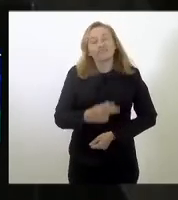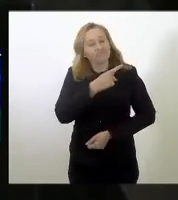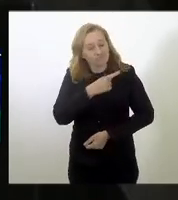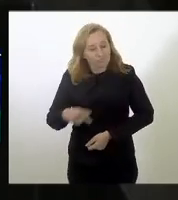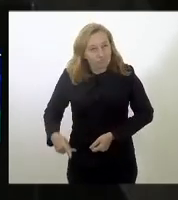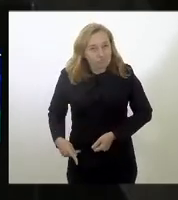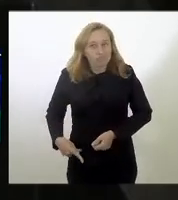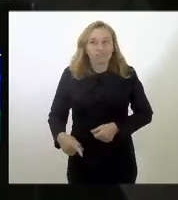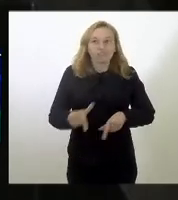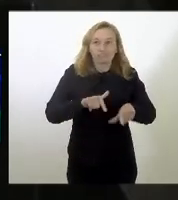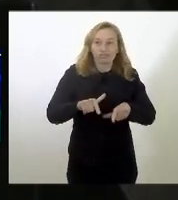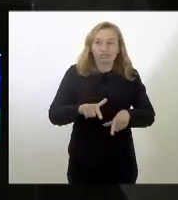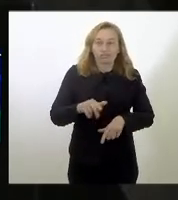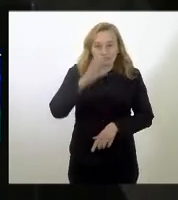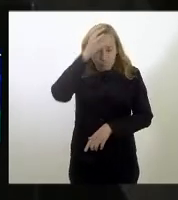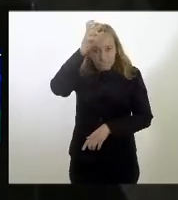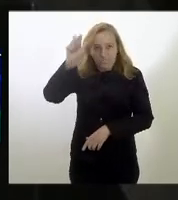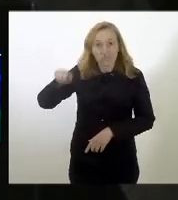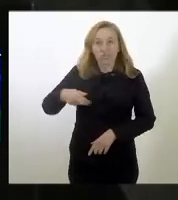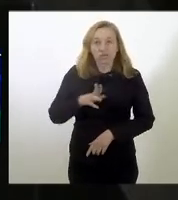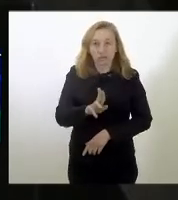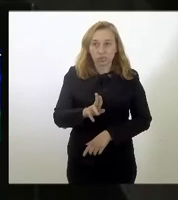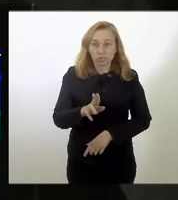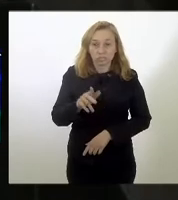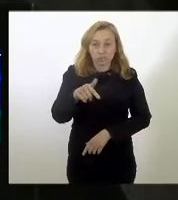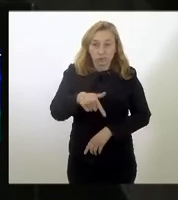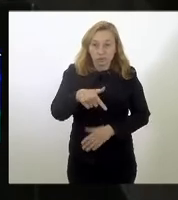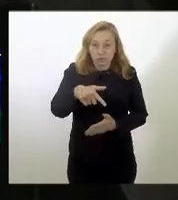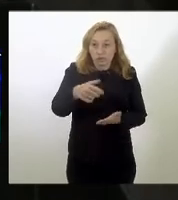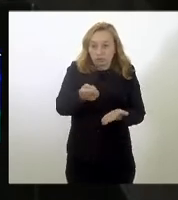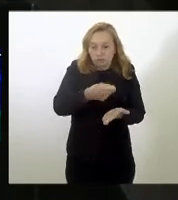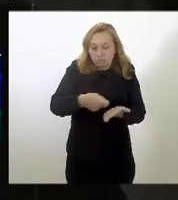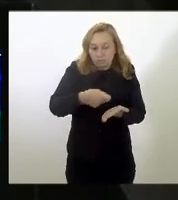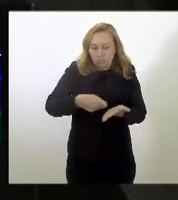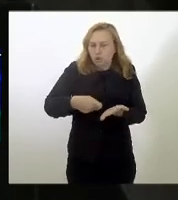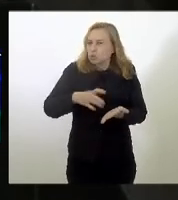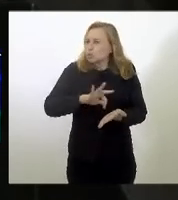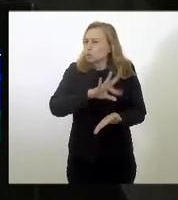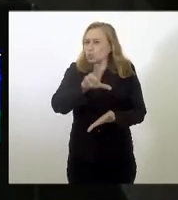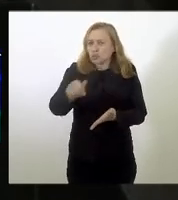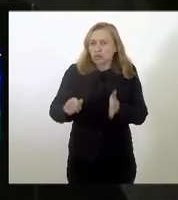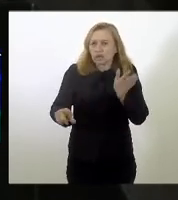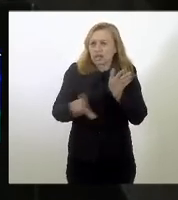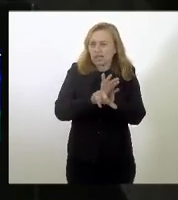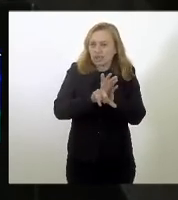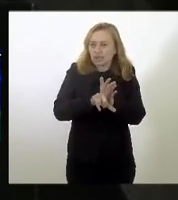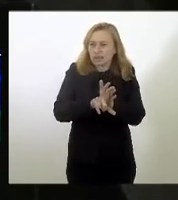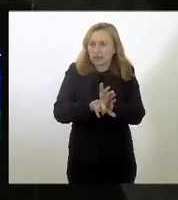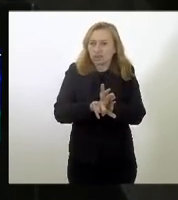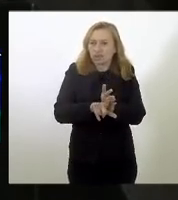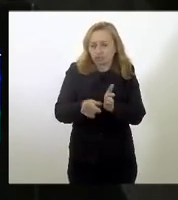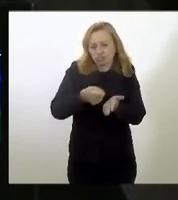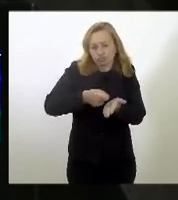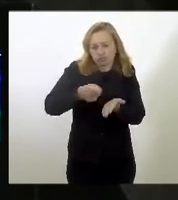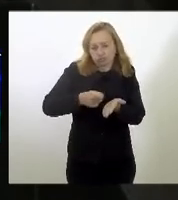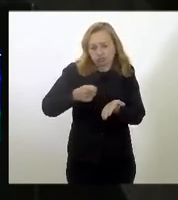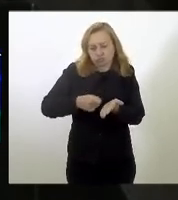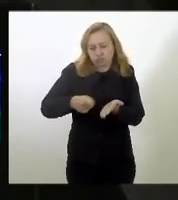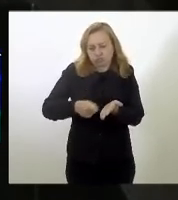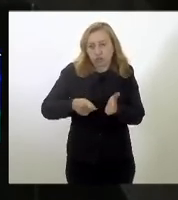presidente em exercício Tiaju, aqui são votadas todas as leis que move o cotidiano da